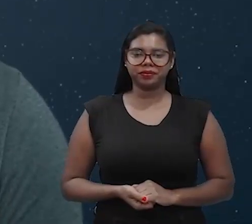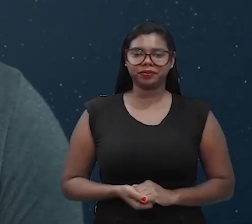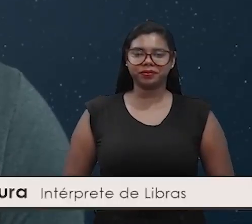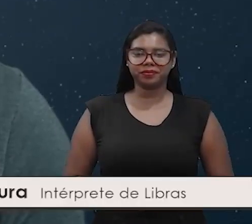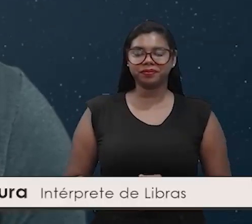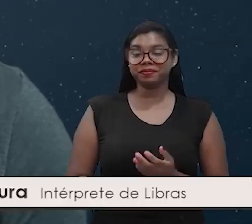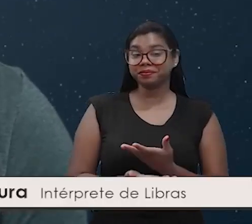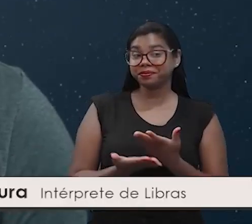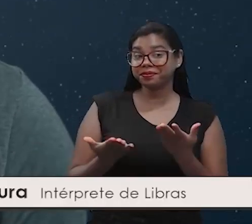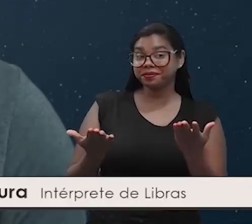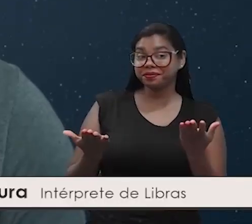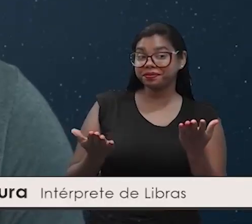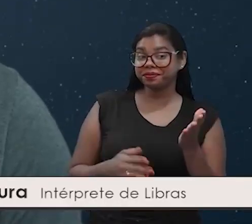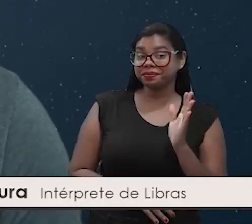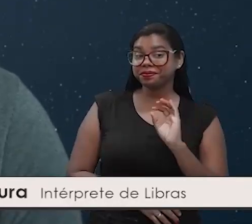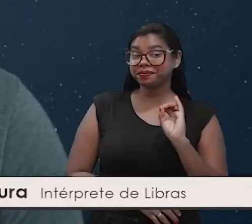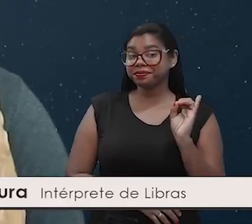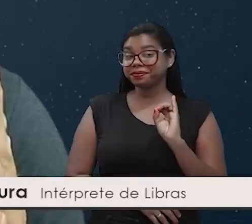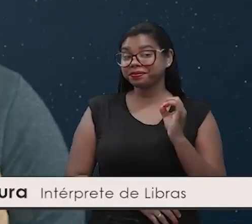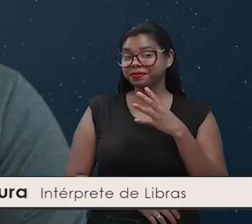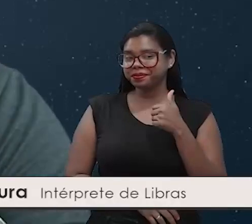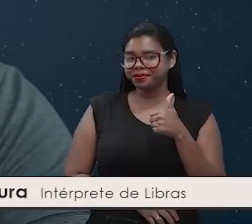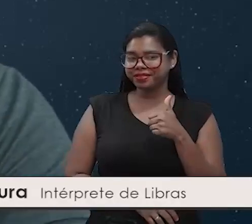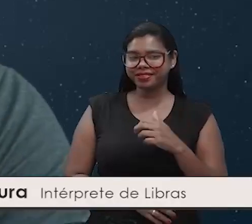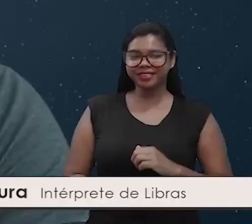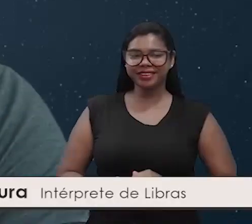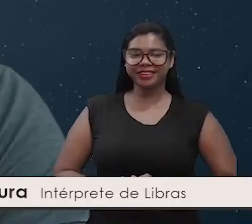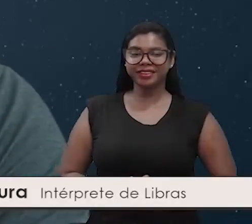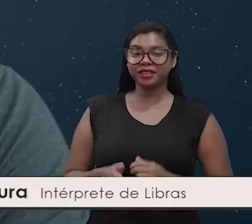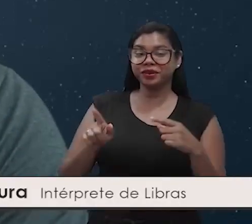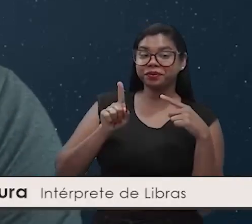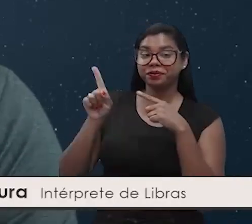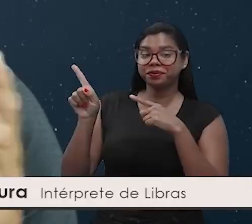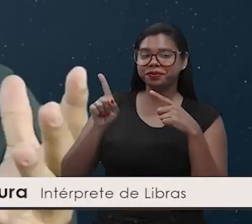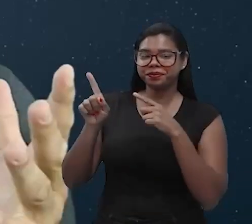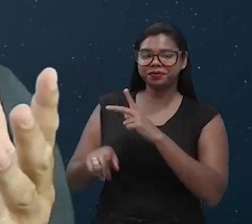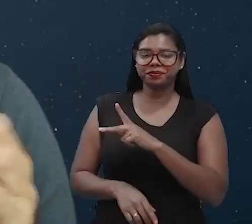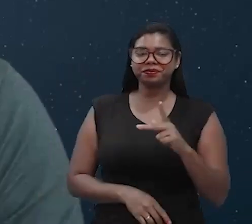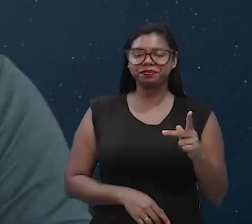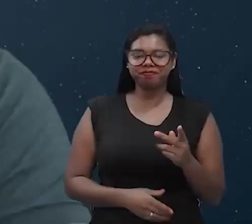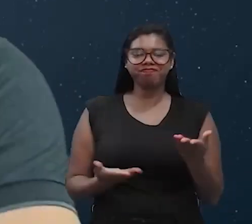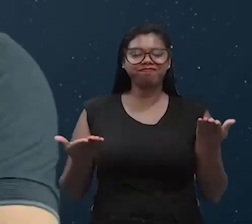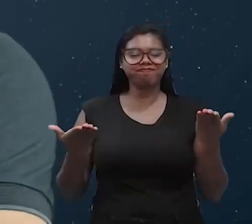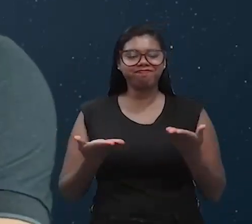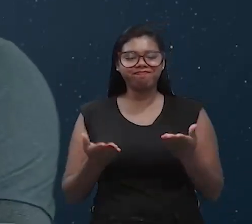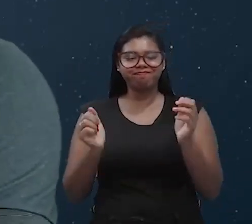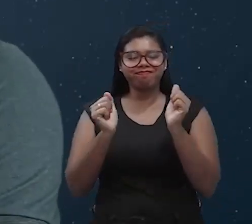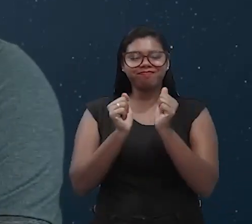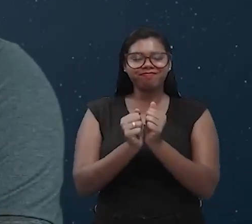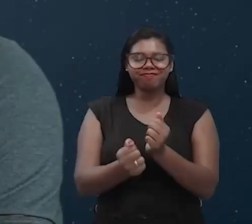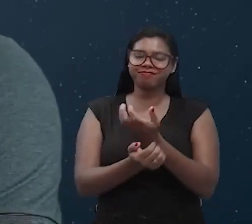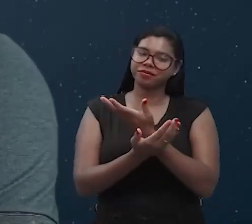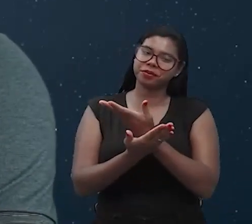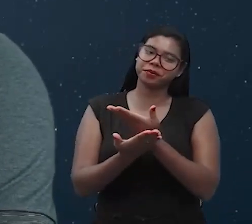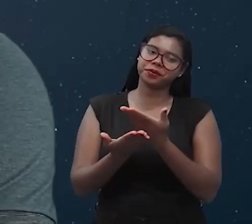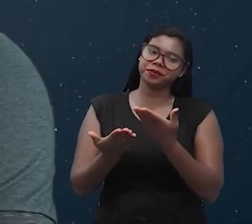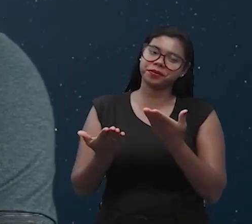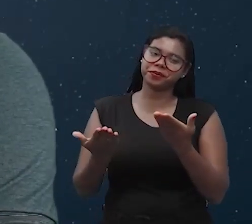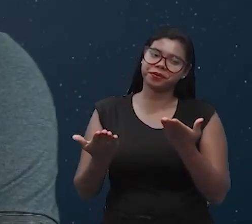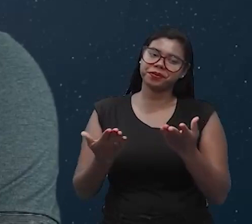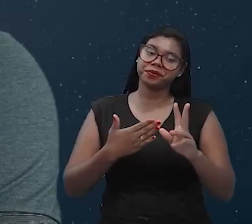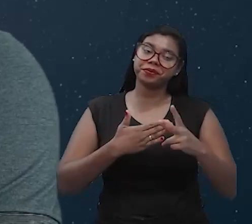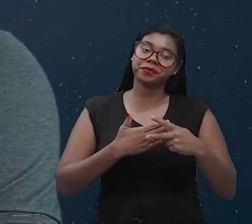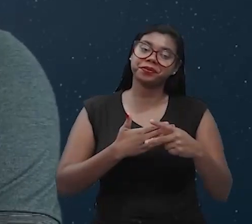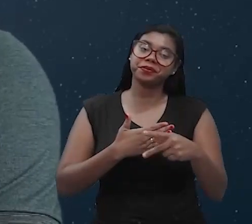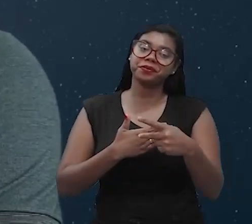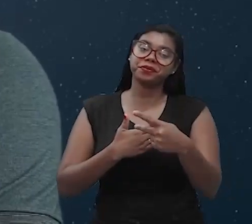Fala galera, beleza? Tio Valtinho na área mais uma vez aqui com vocês para dar continuidade, galera, às